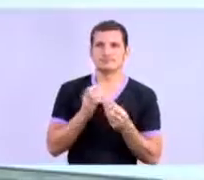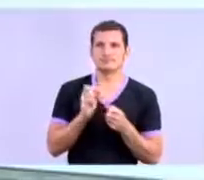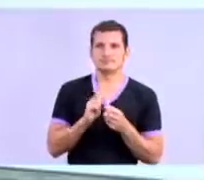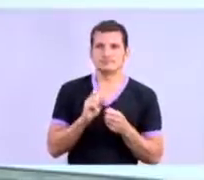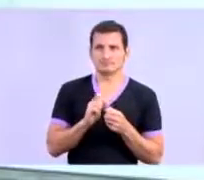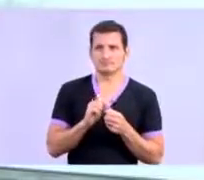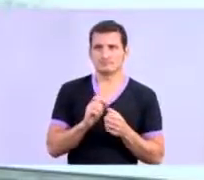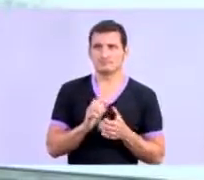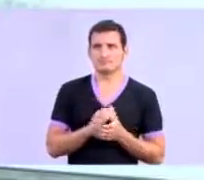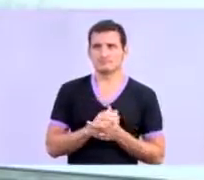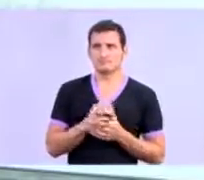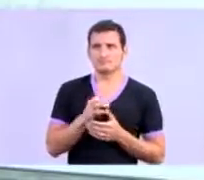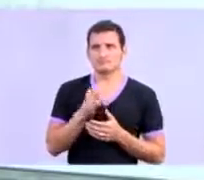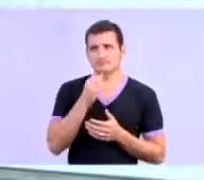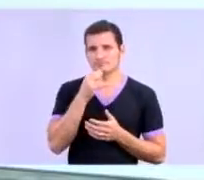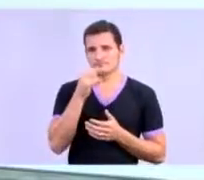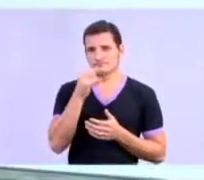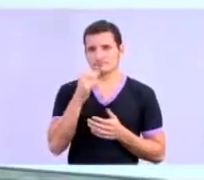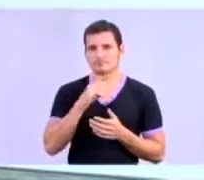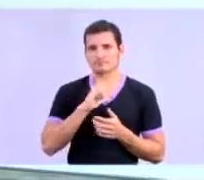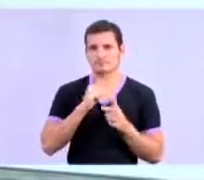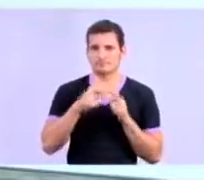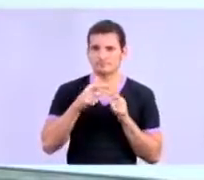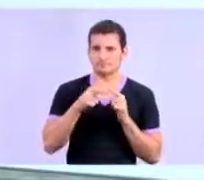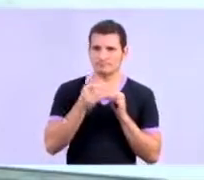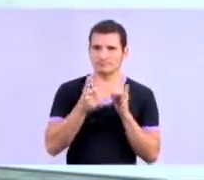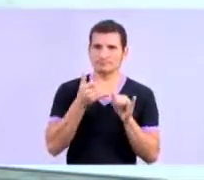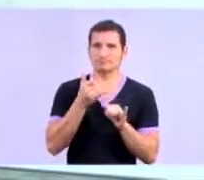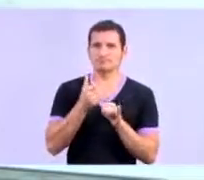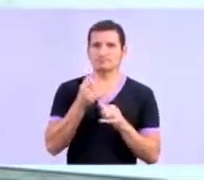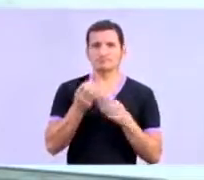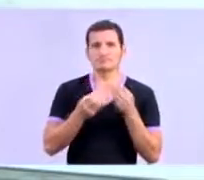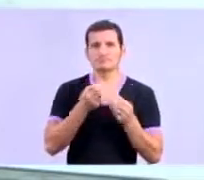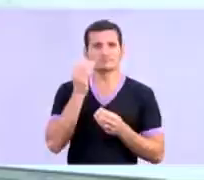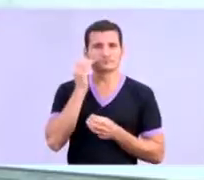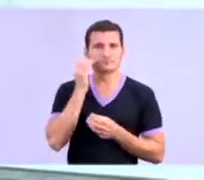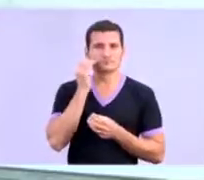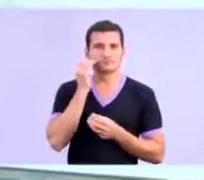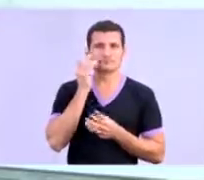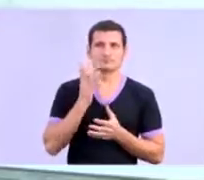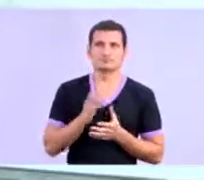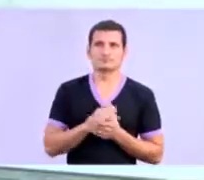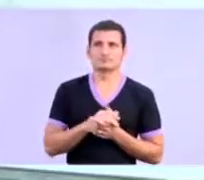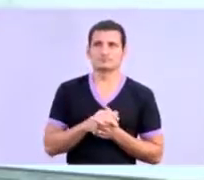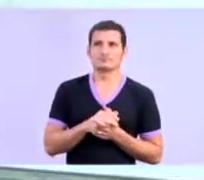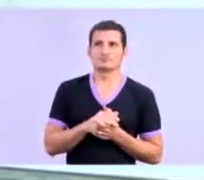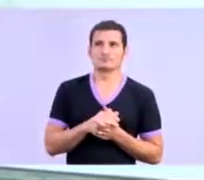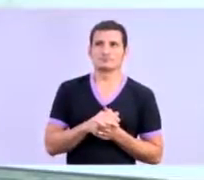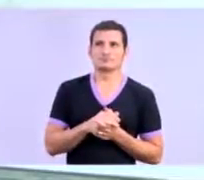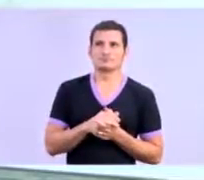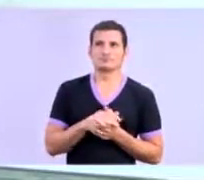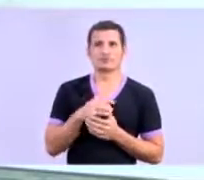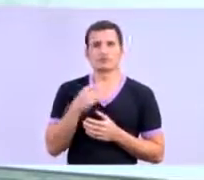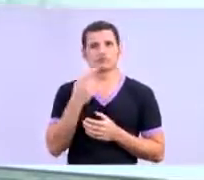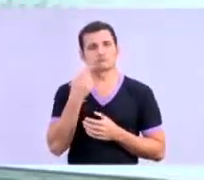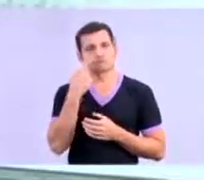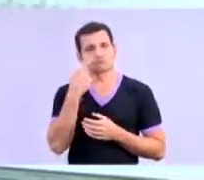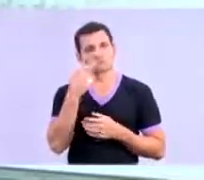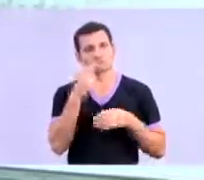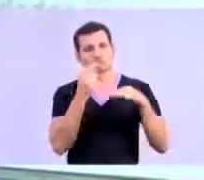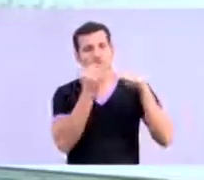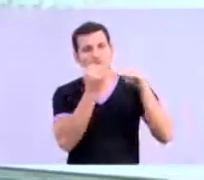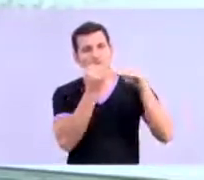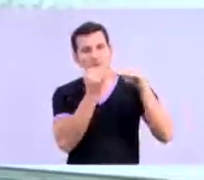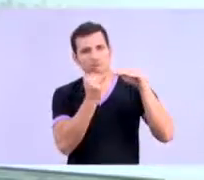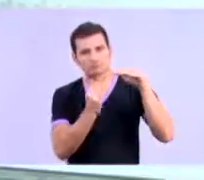gente, quando tem um problema de internet, a gente vai verificar assim, poxa, você vai olhar de cima para baixo, eu vou olhar na